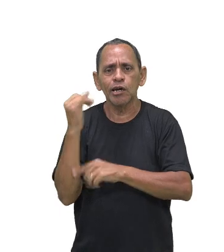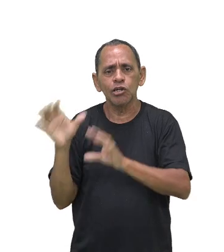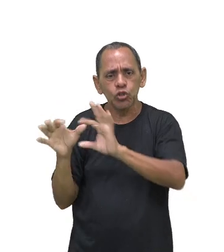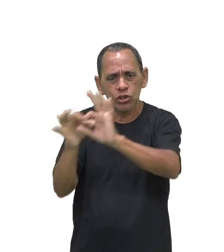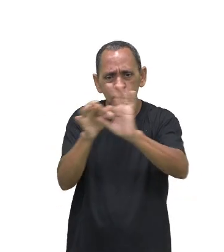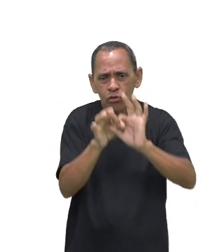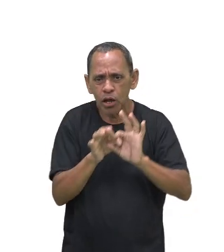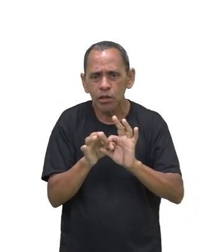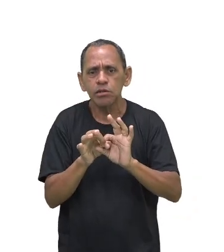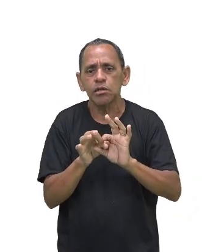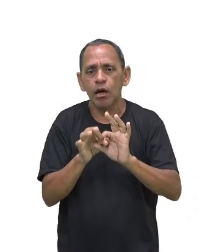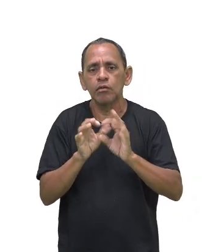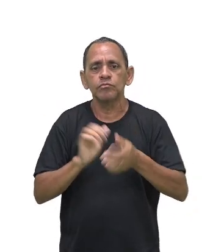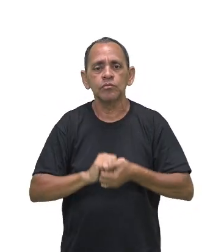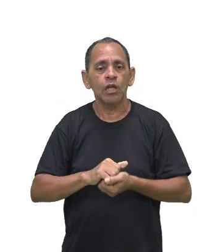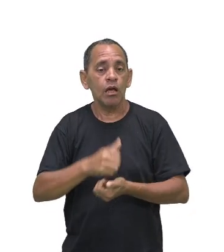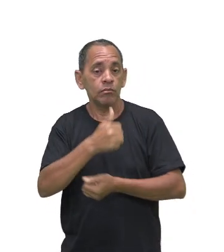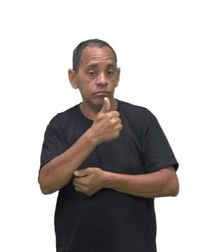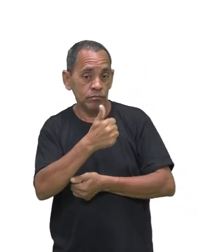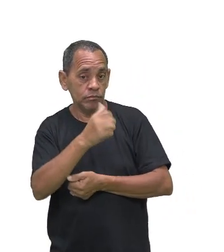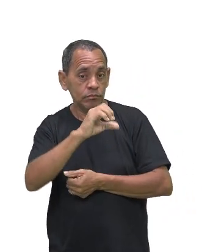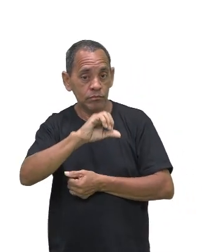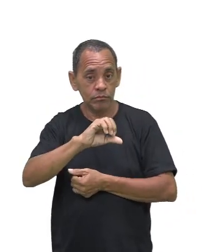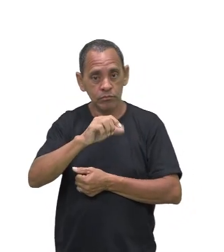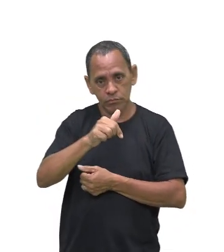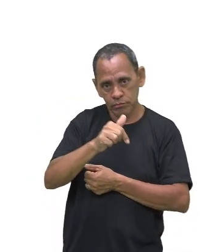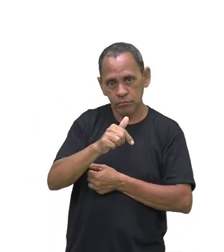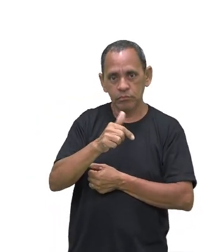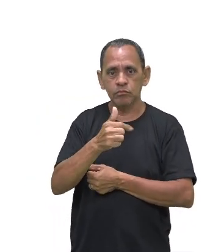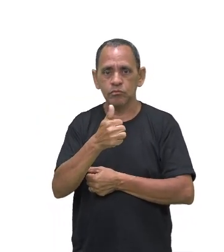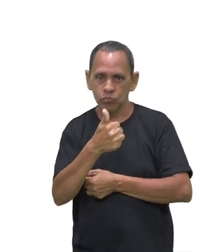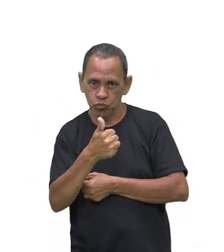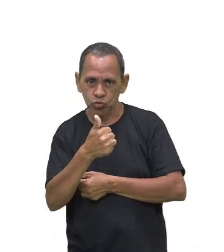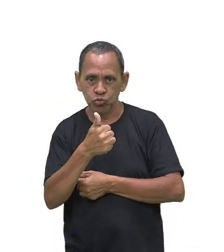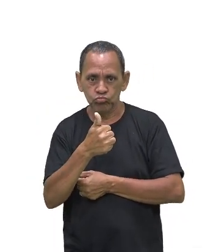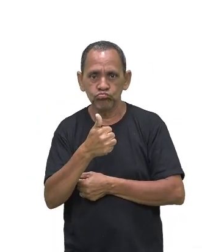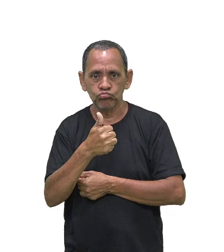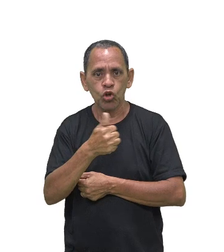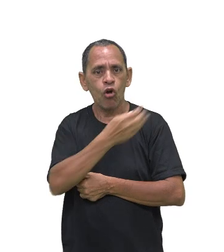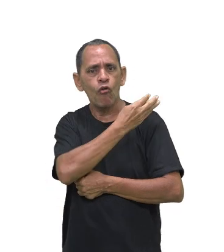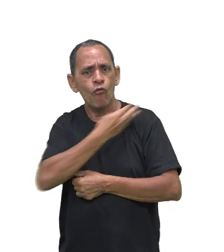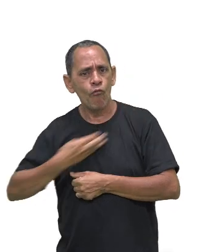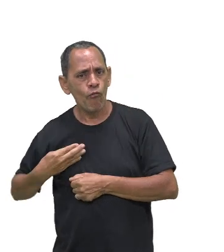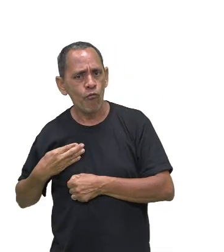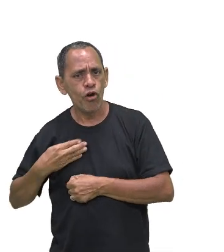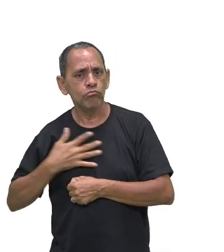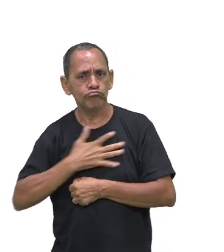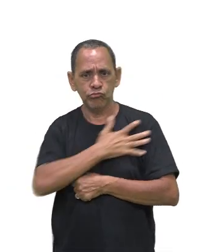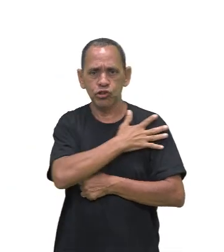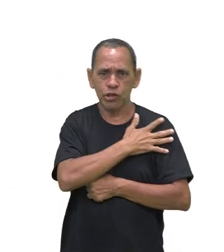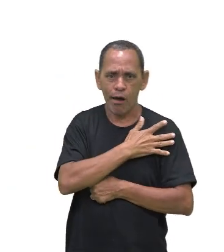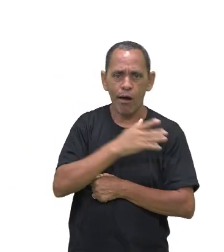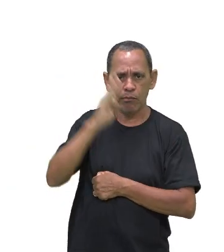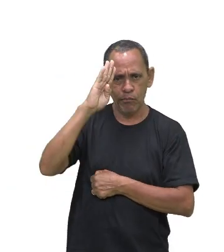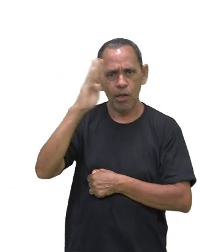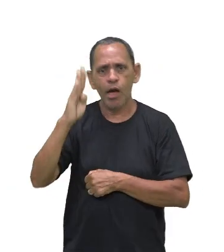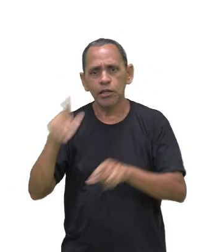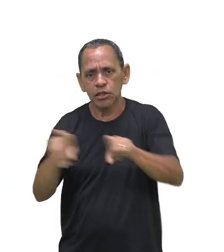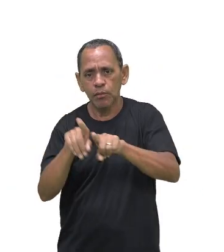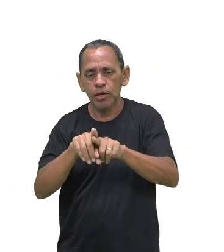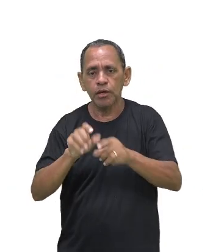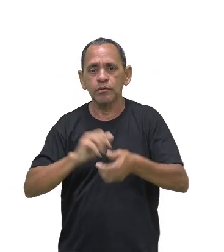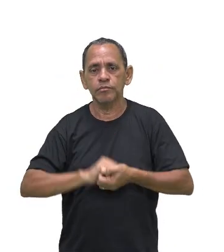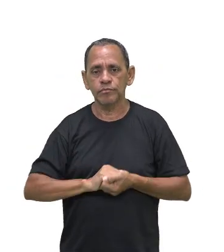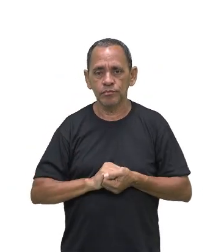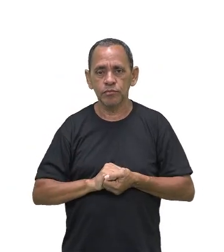contextualizado. 1971, o Brasil era governado por militares. Mas, no ano